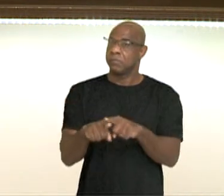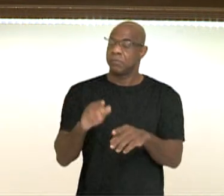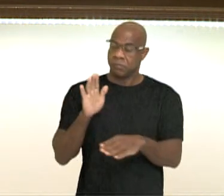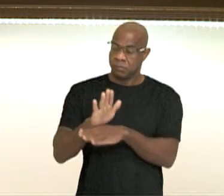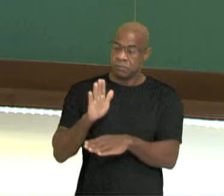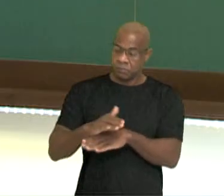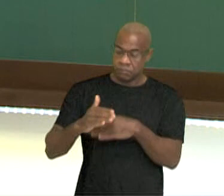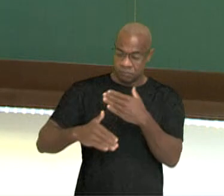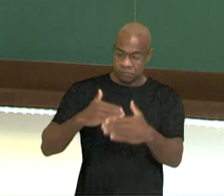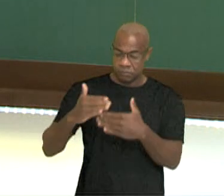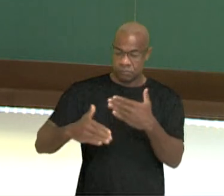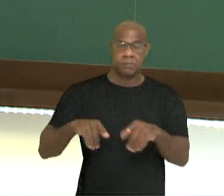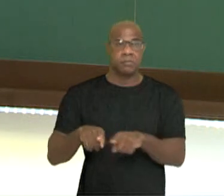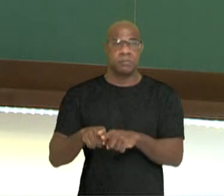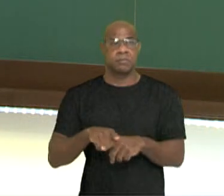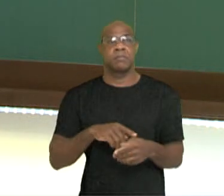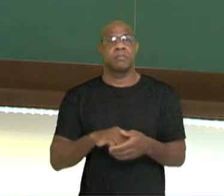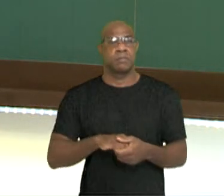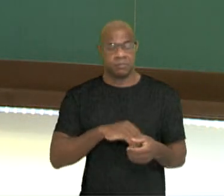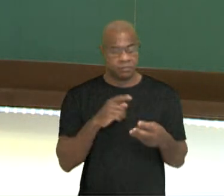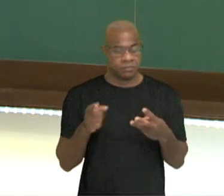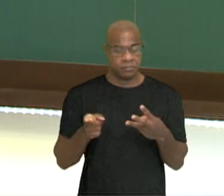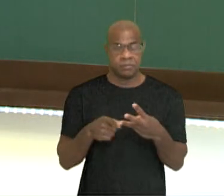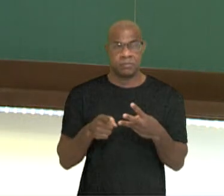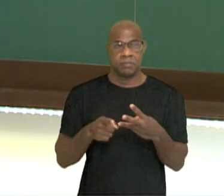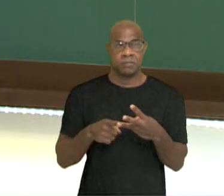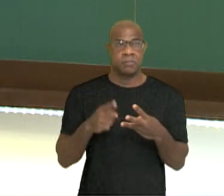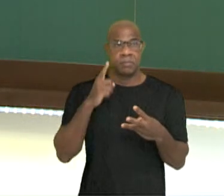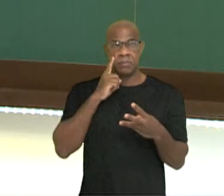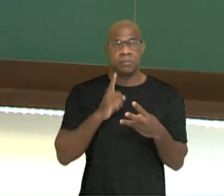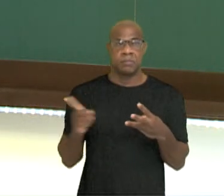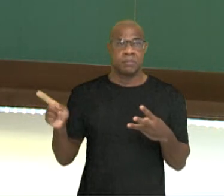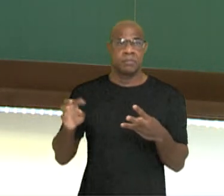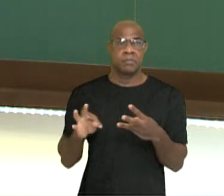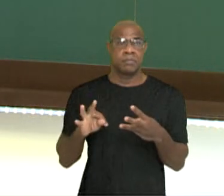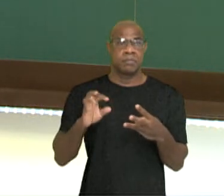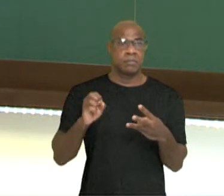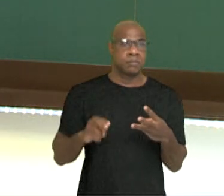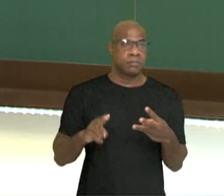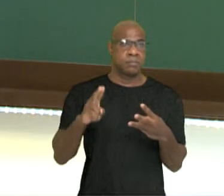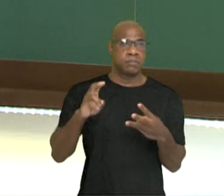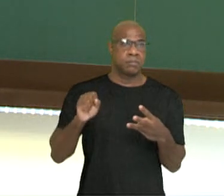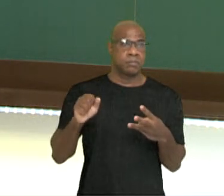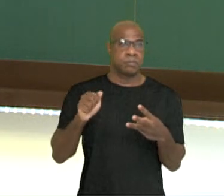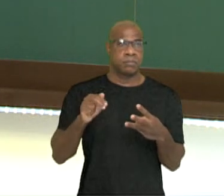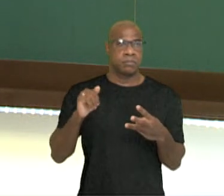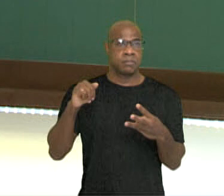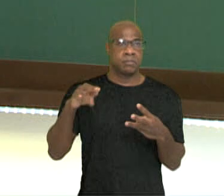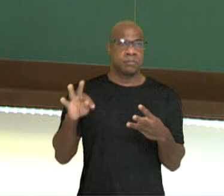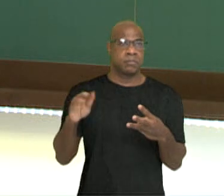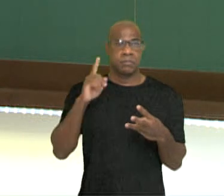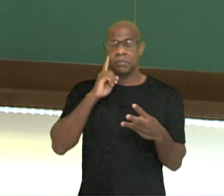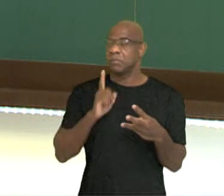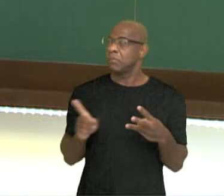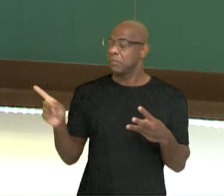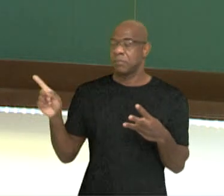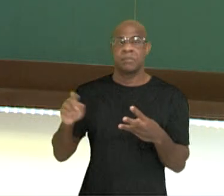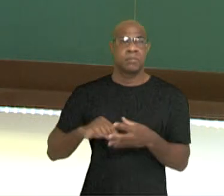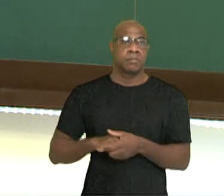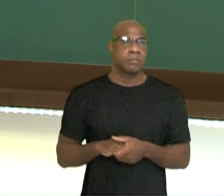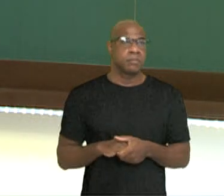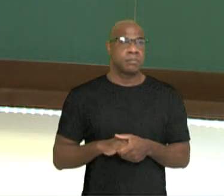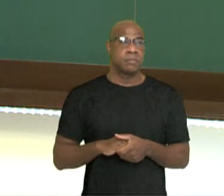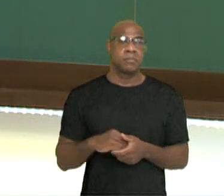da Bolívia também. E o principal nome para a gente entender a Revolução Haitiana, que vai ser o Toussaint Louverture, que ele